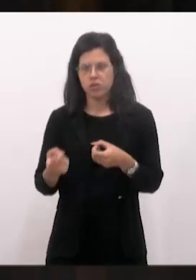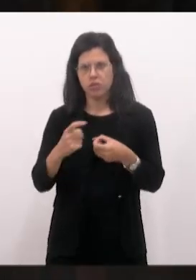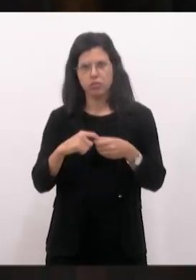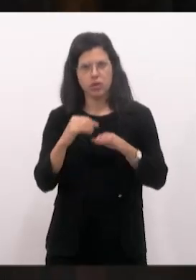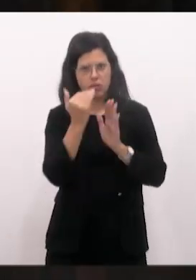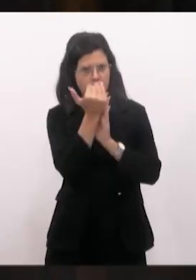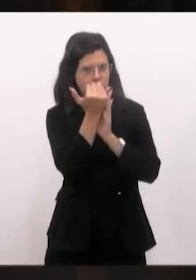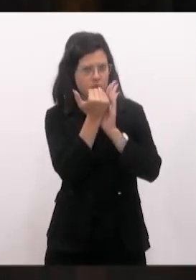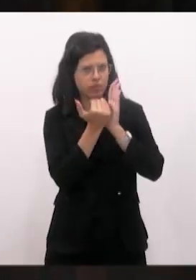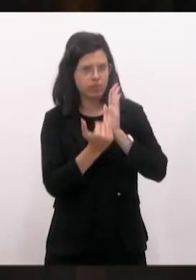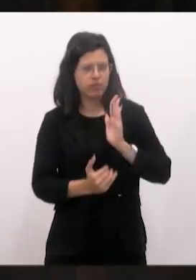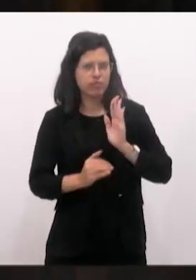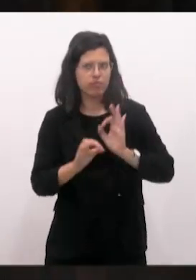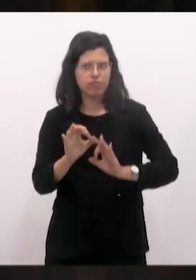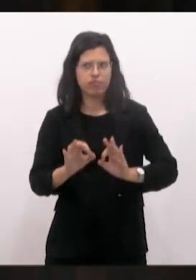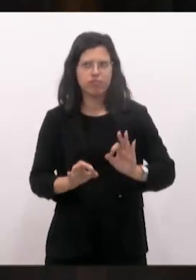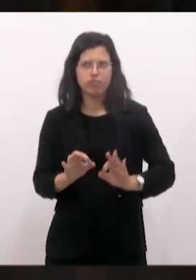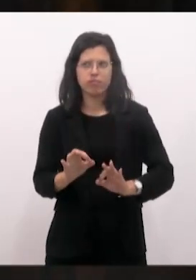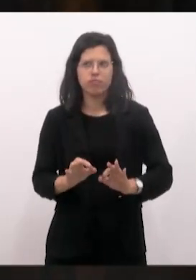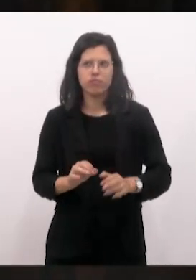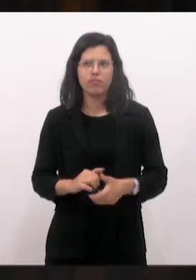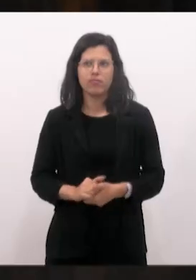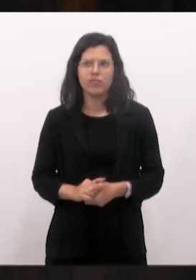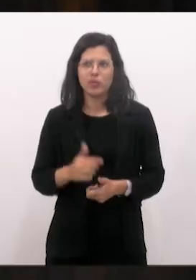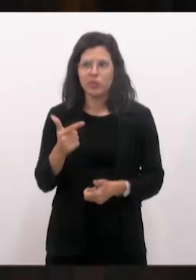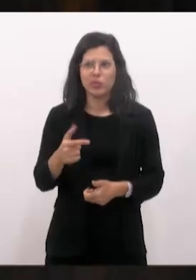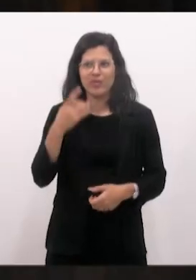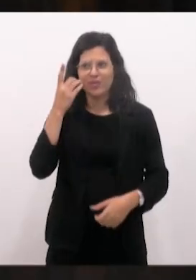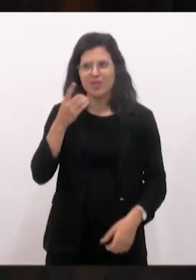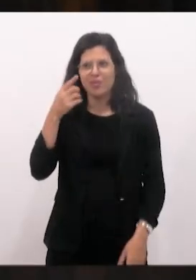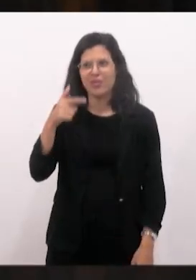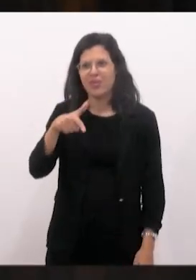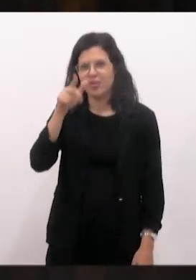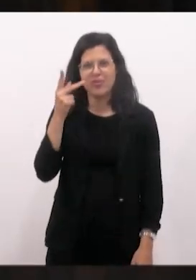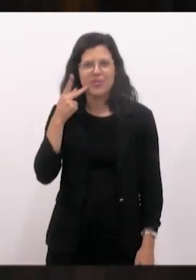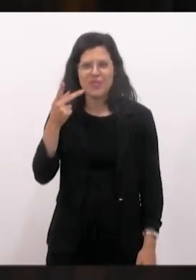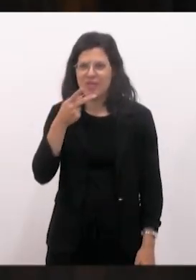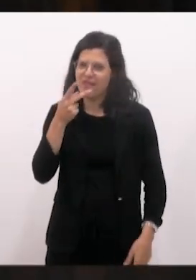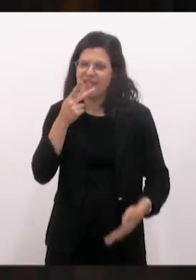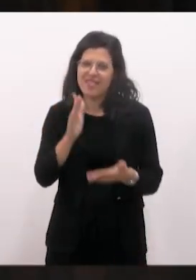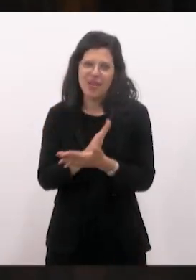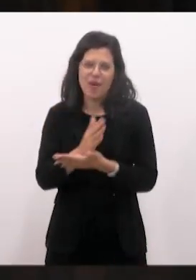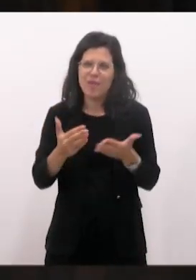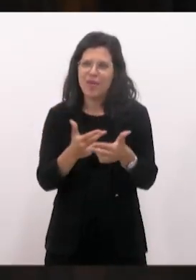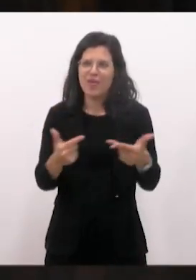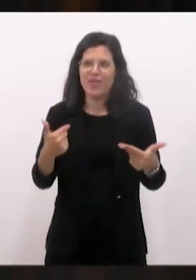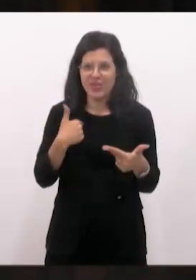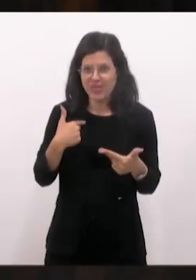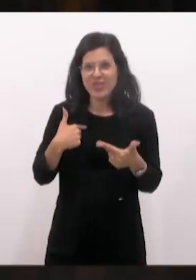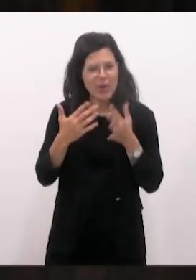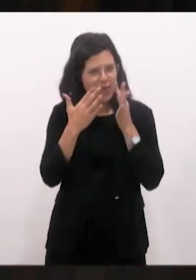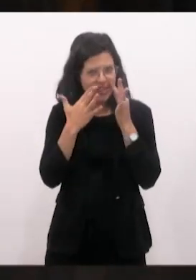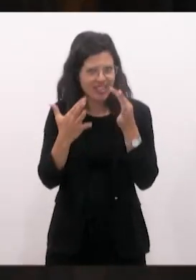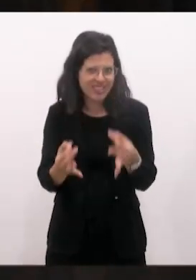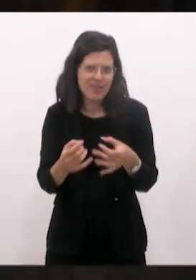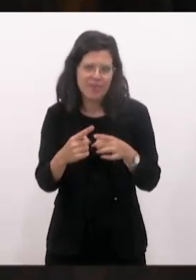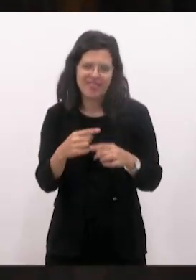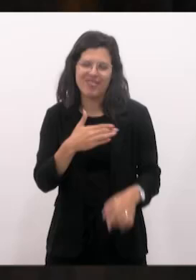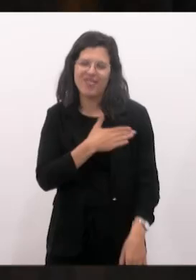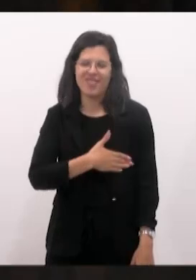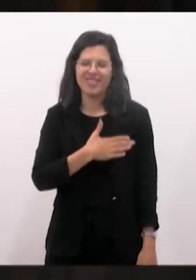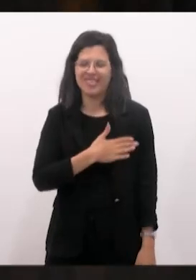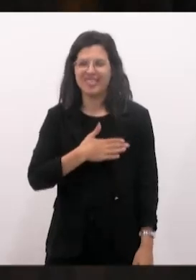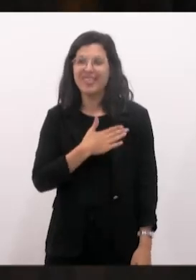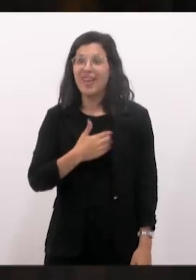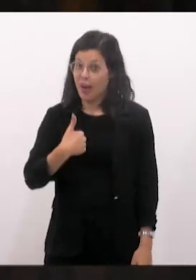quando retornaremos novamente com o deputado Luiz Paulo falando alguma coisa. E eu aqui para ouvir, porque eu gosto. E